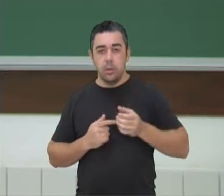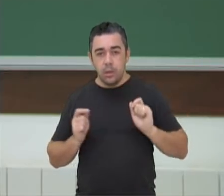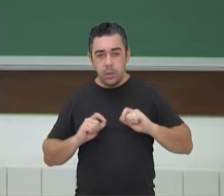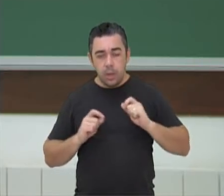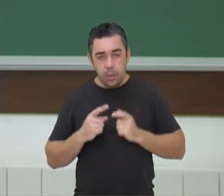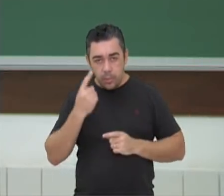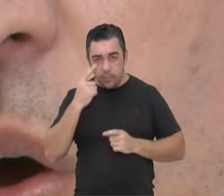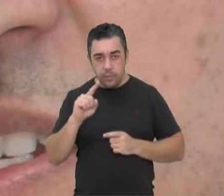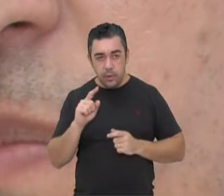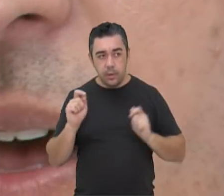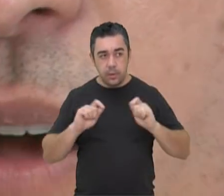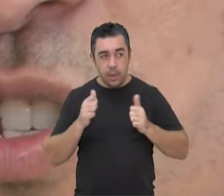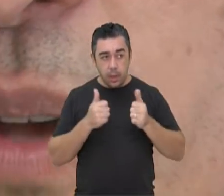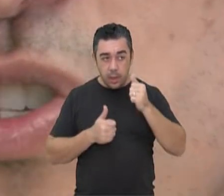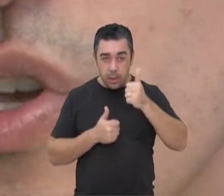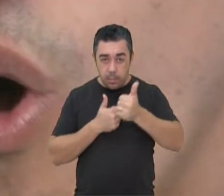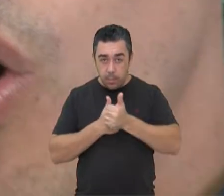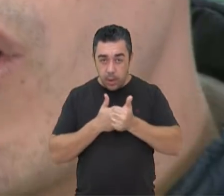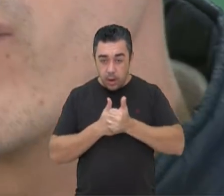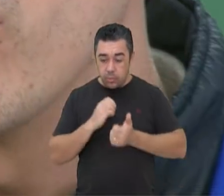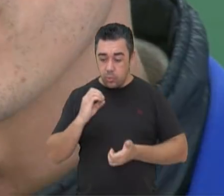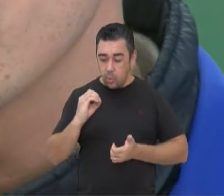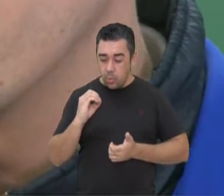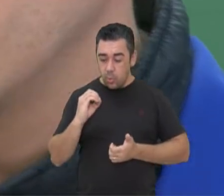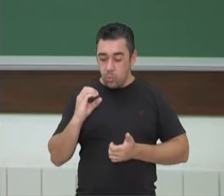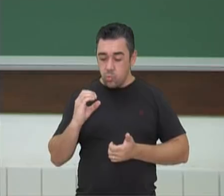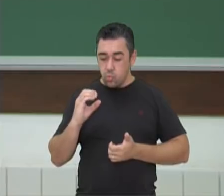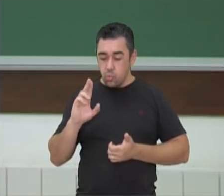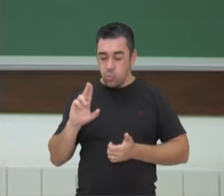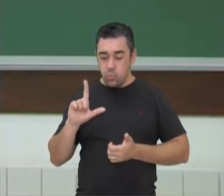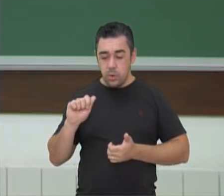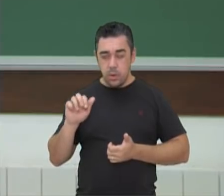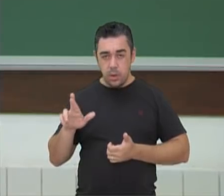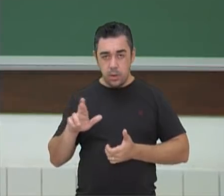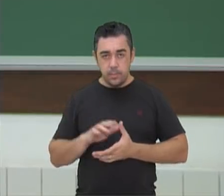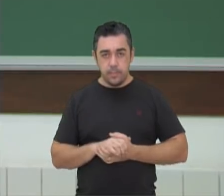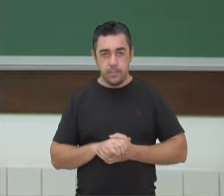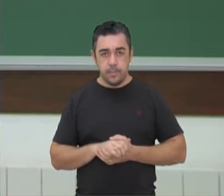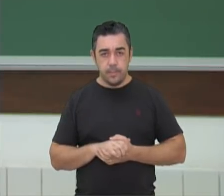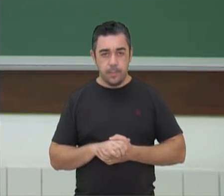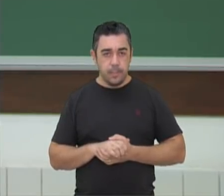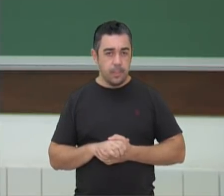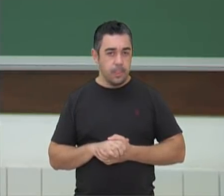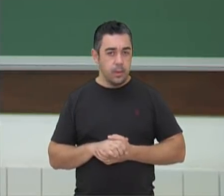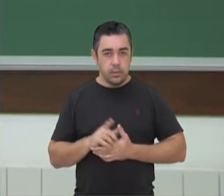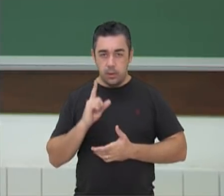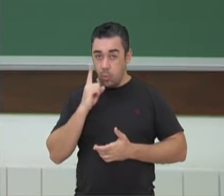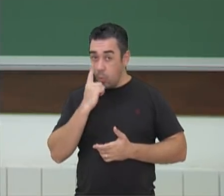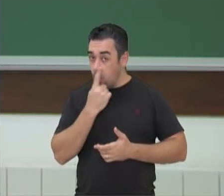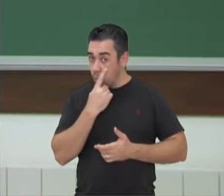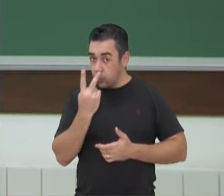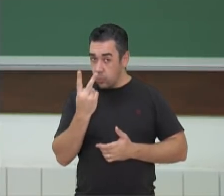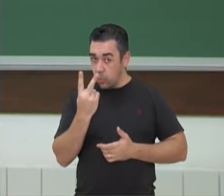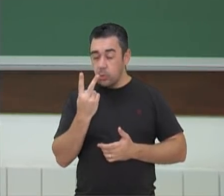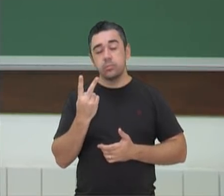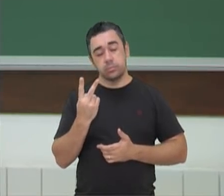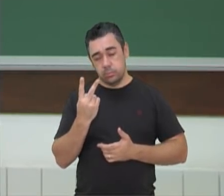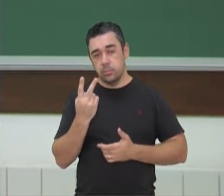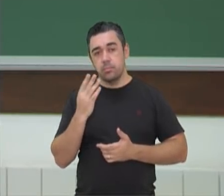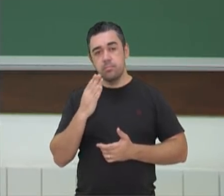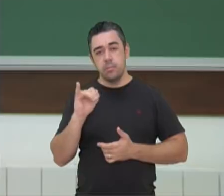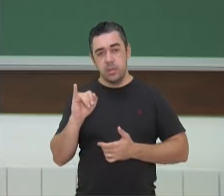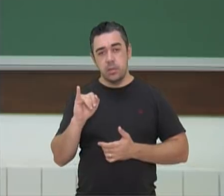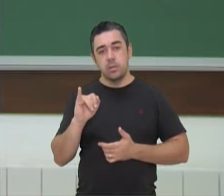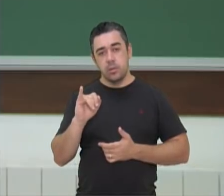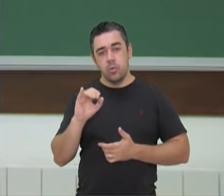que eu deixo próxima aos meus olhos. Então, como eu tenho dois olhos, cada olho